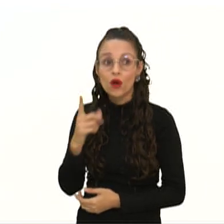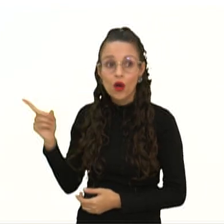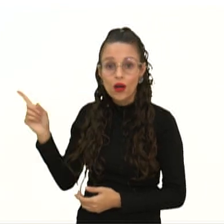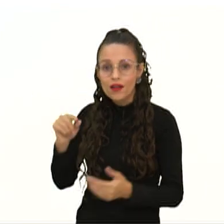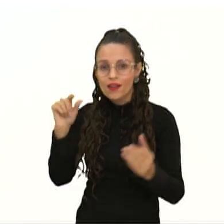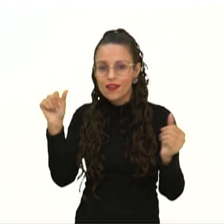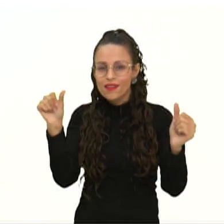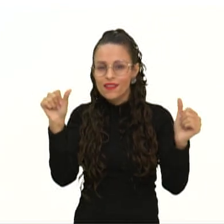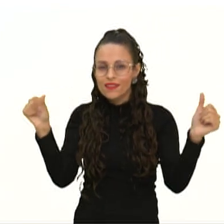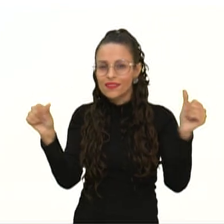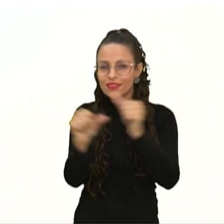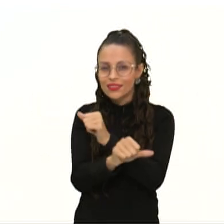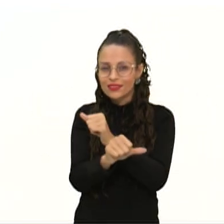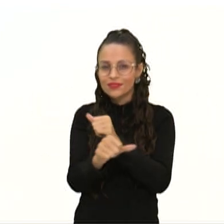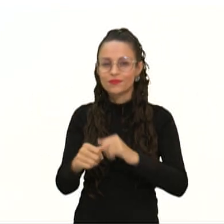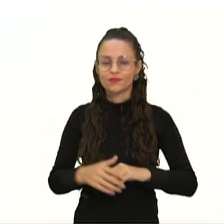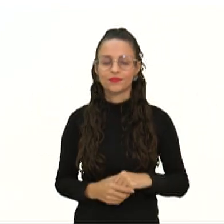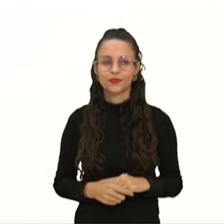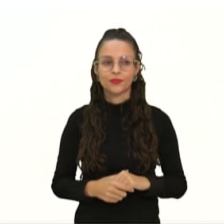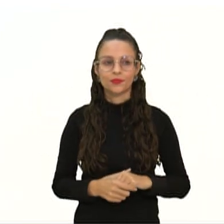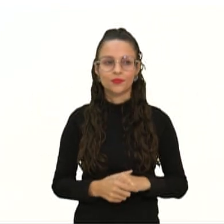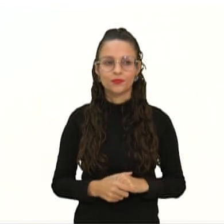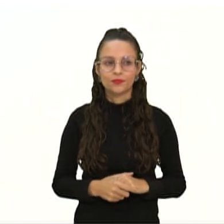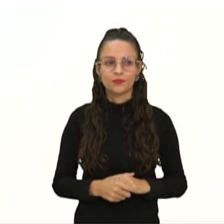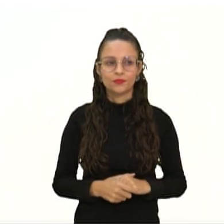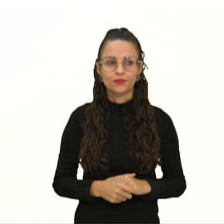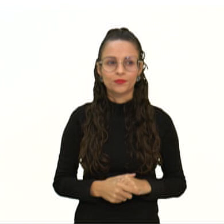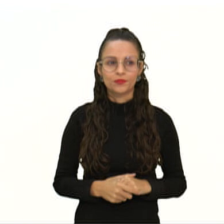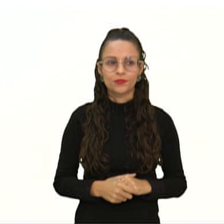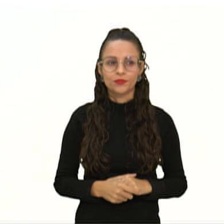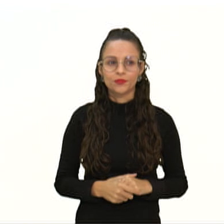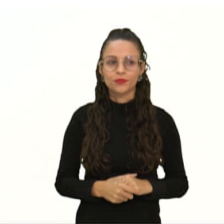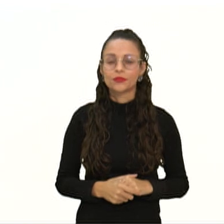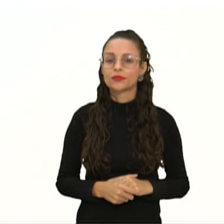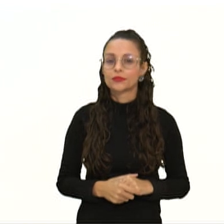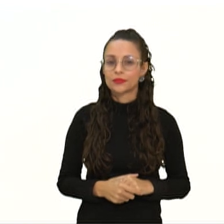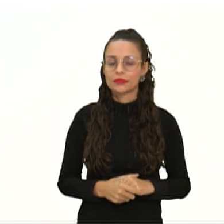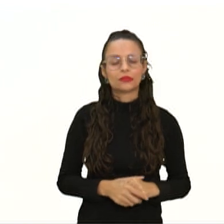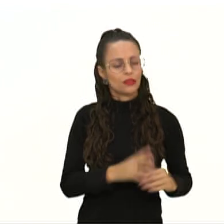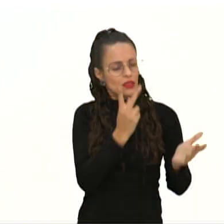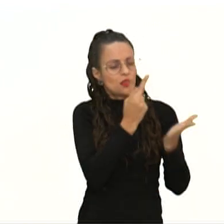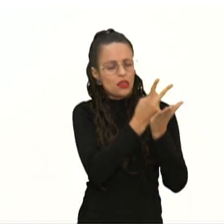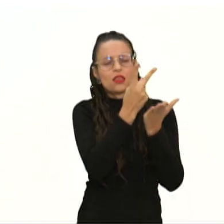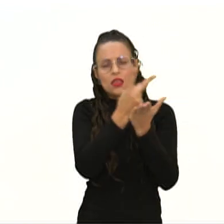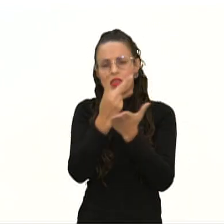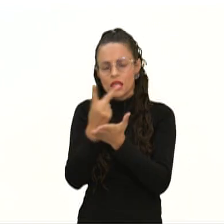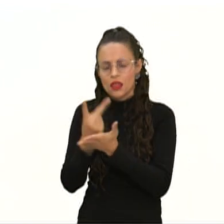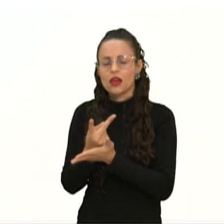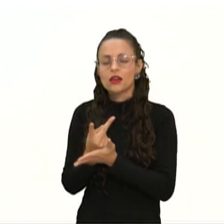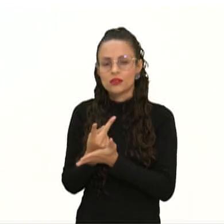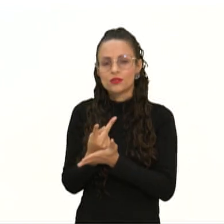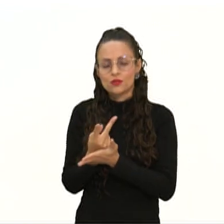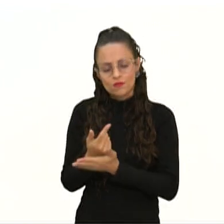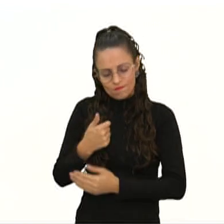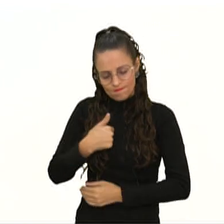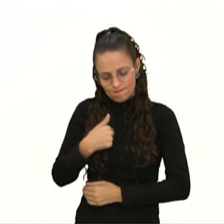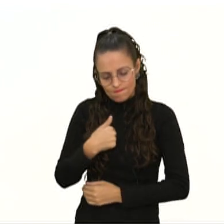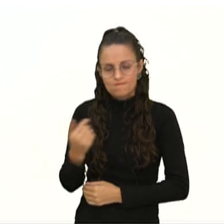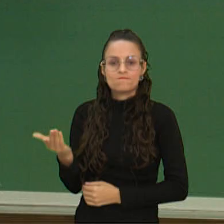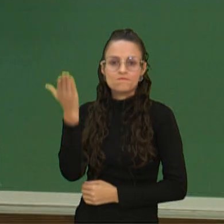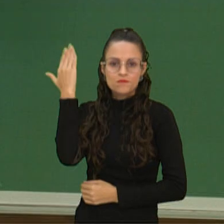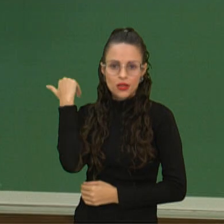inversão. Big mistakes were made by me in the past. Grandes erros foram cometidos por mim no